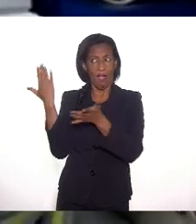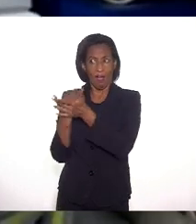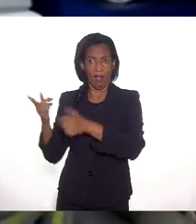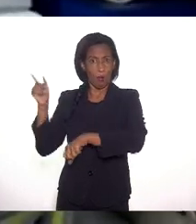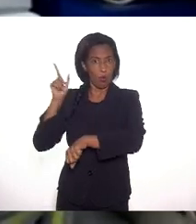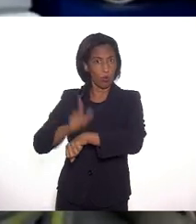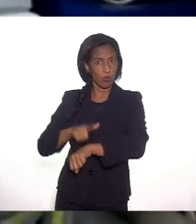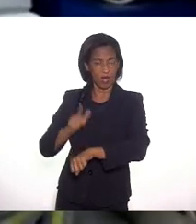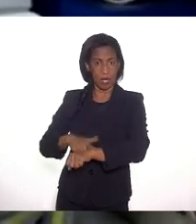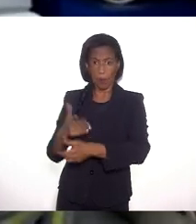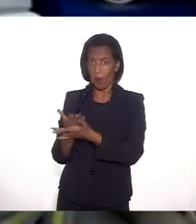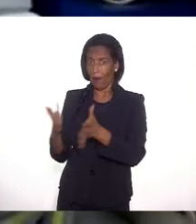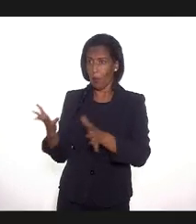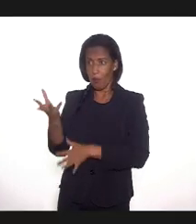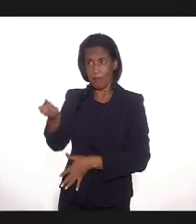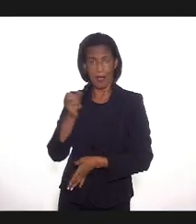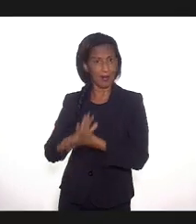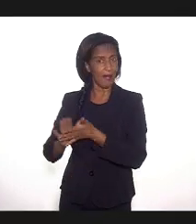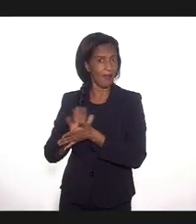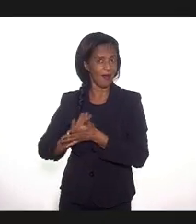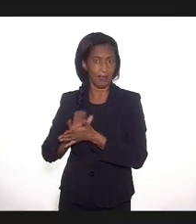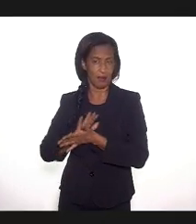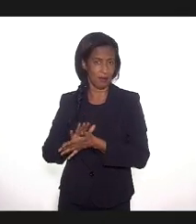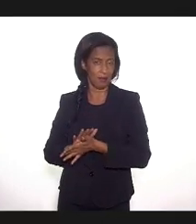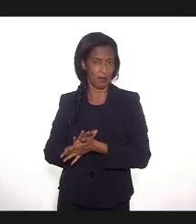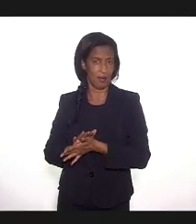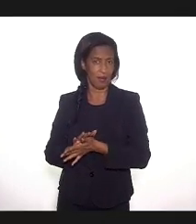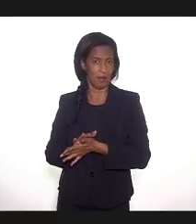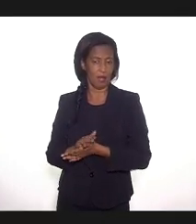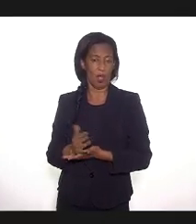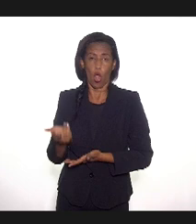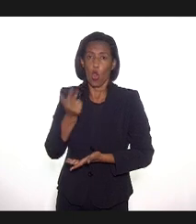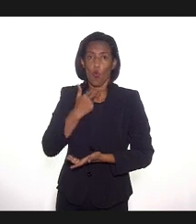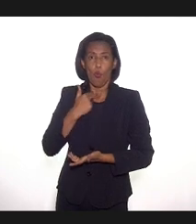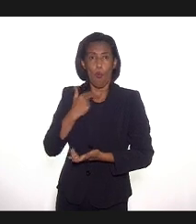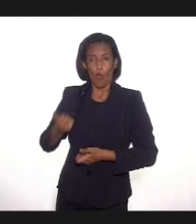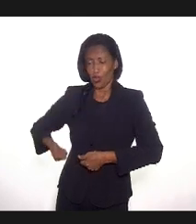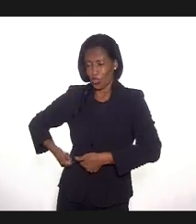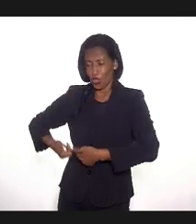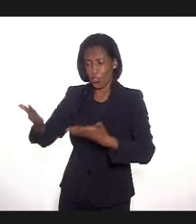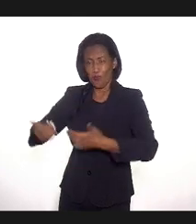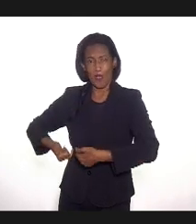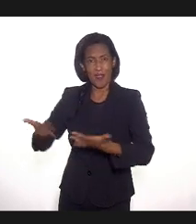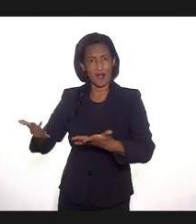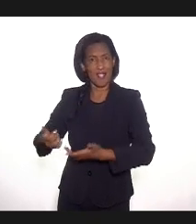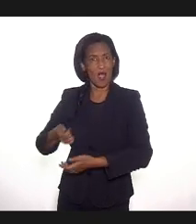Só não restituir quem tem imunidade. Não pode criar despesa sem uma fonte.